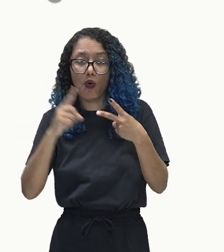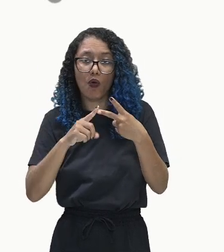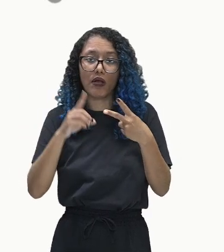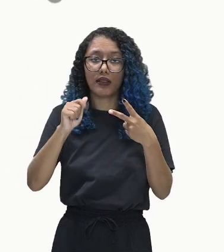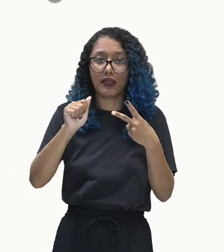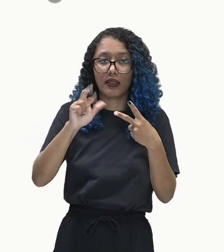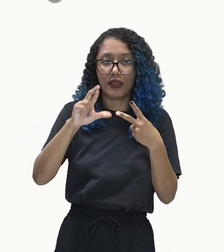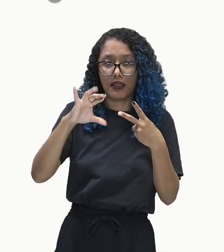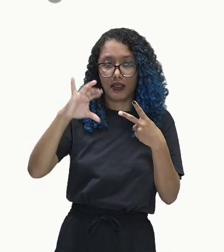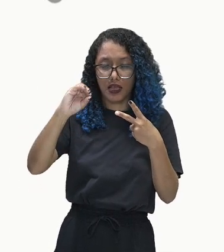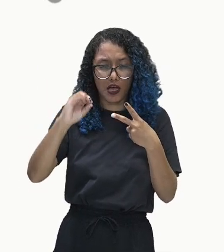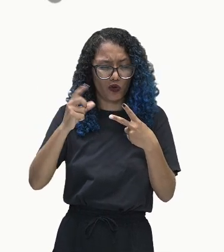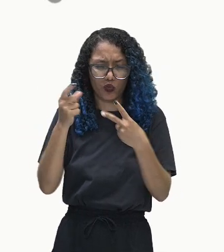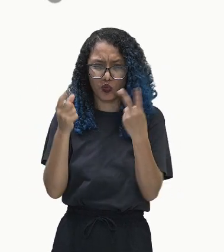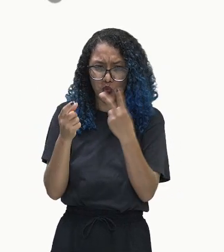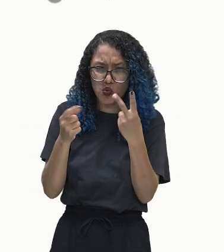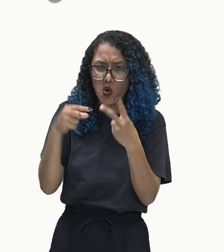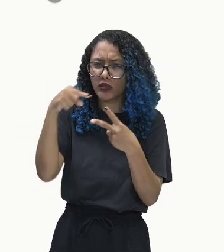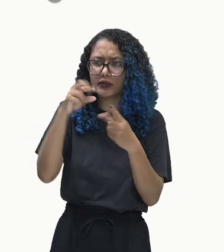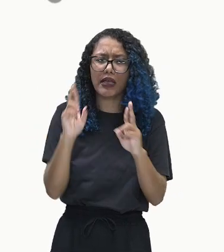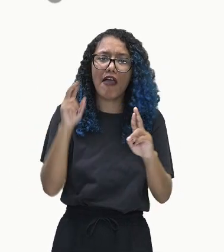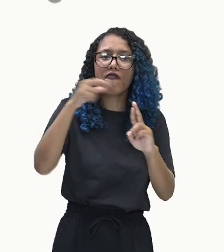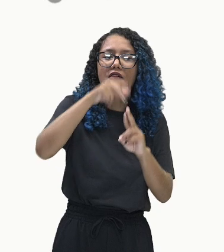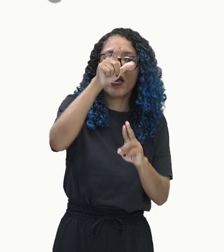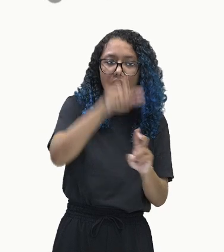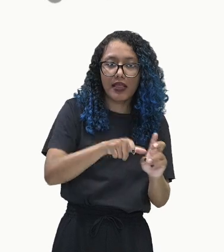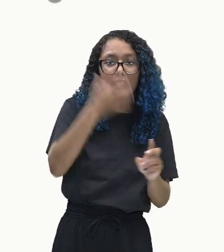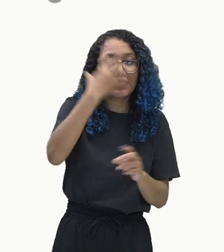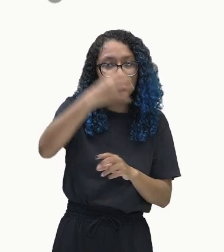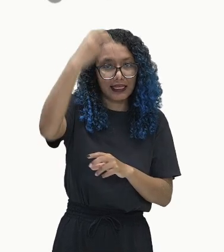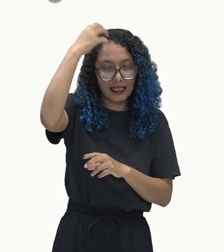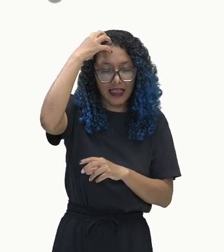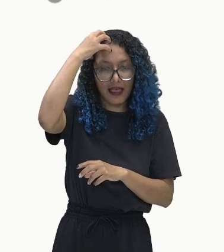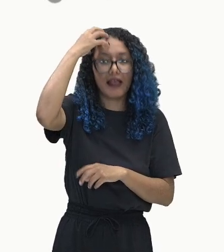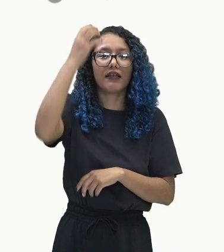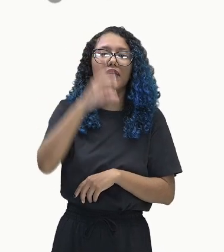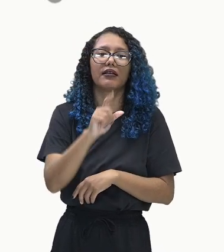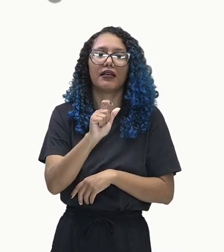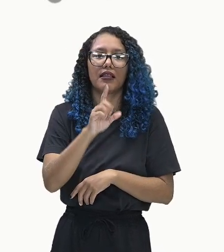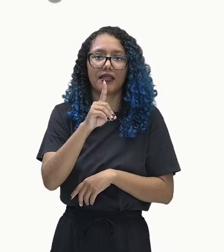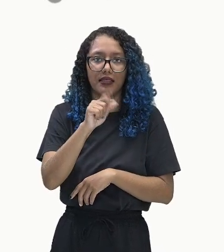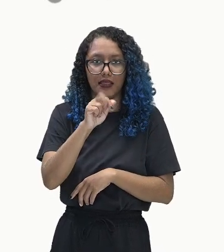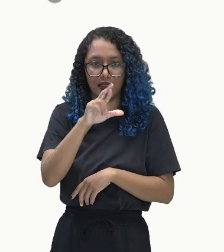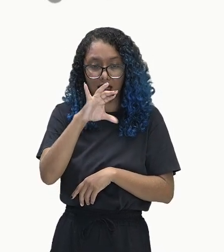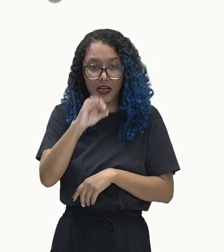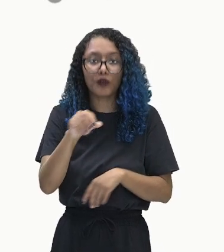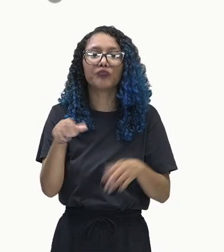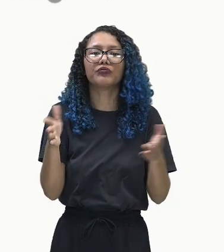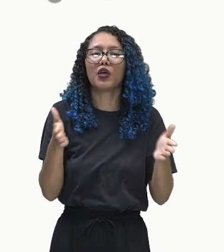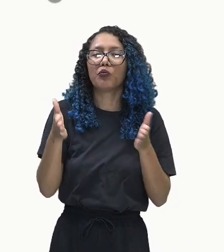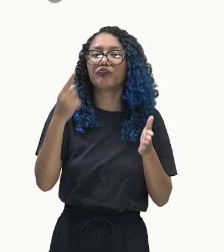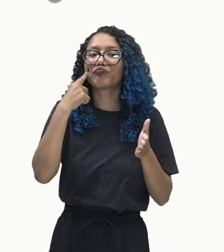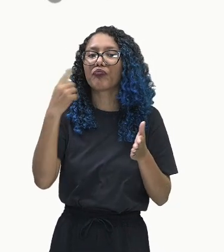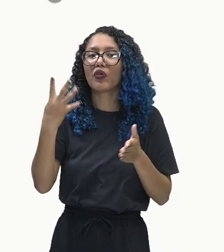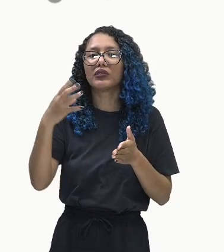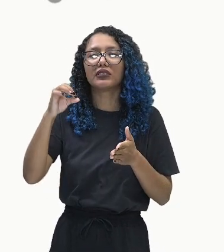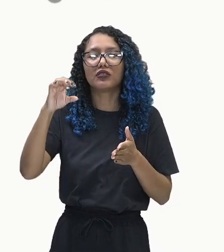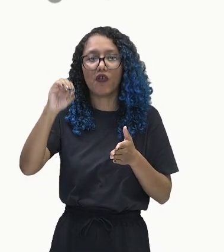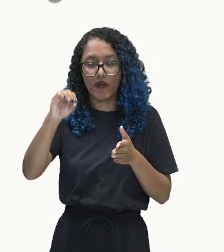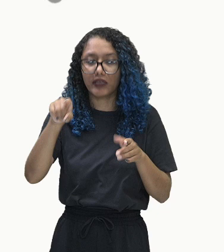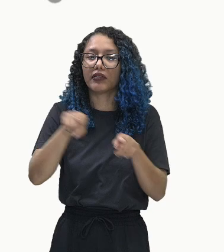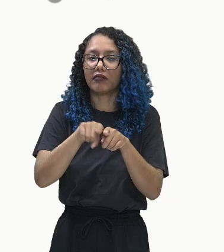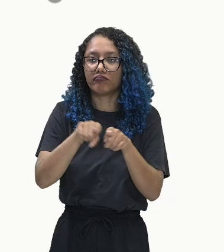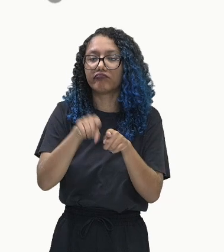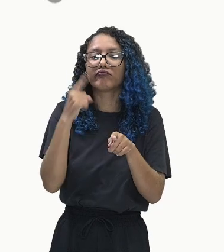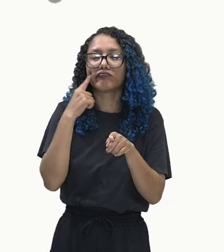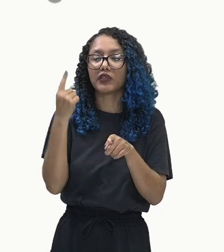tá? Então olha só, em 490, guardem essa data aqui porque ela também vai ser importante, tá? As